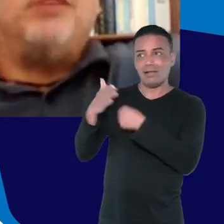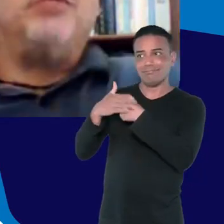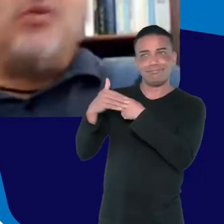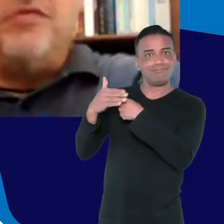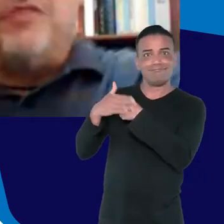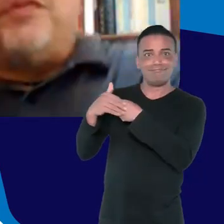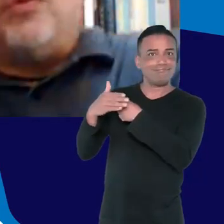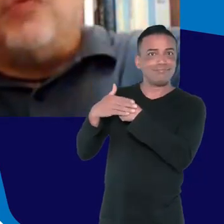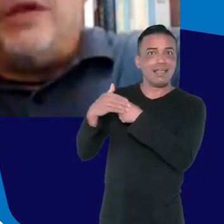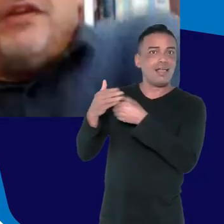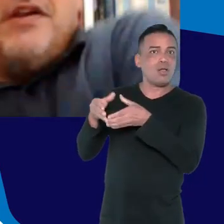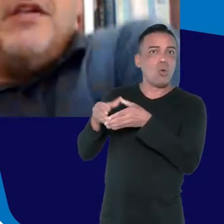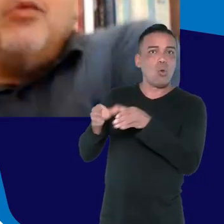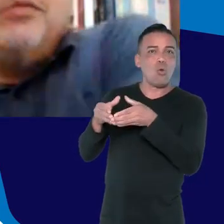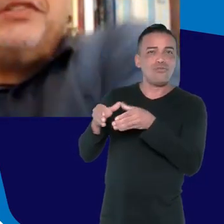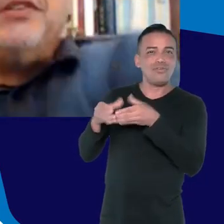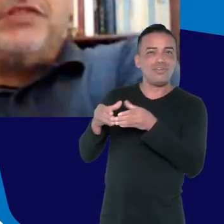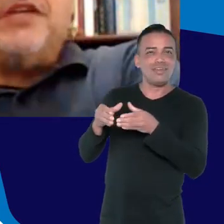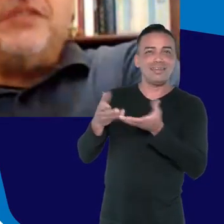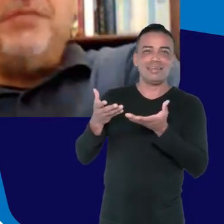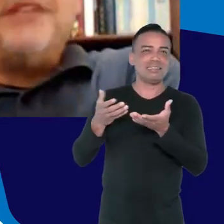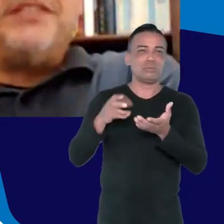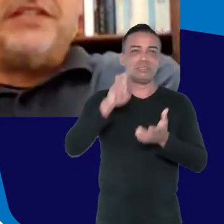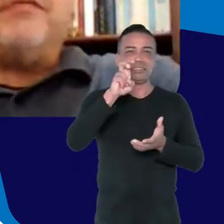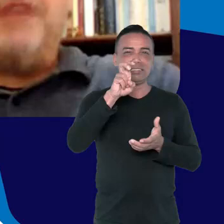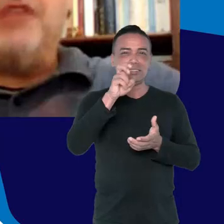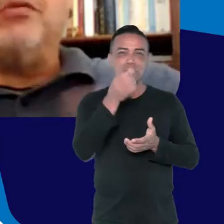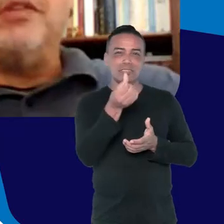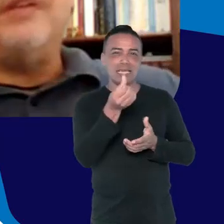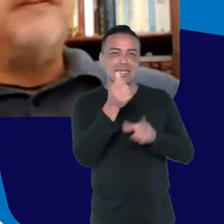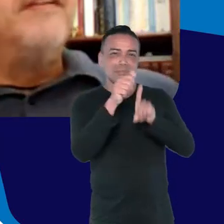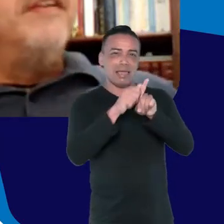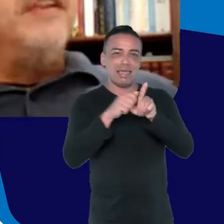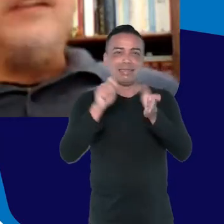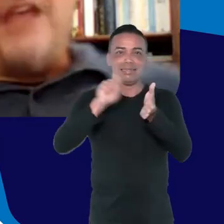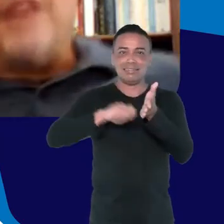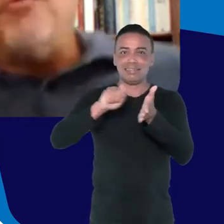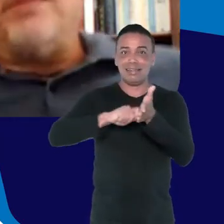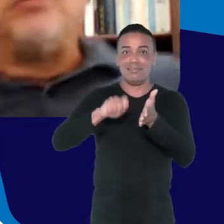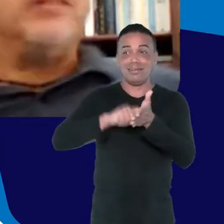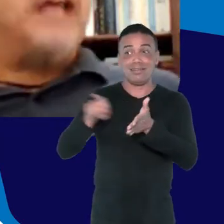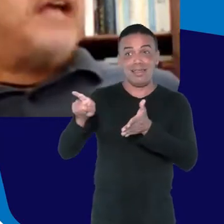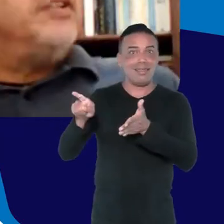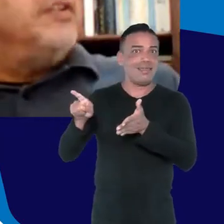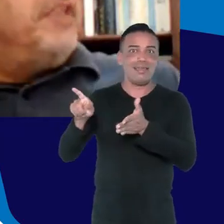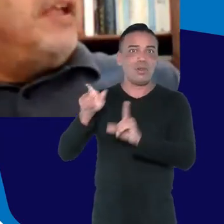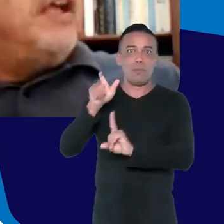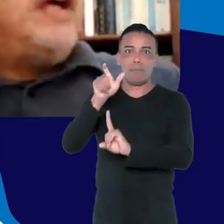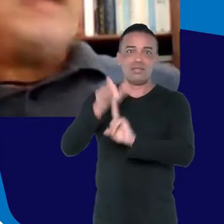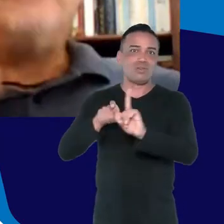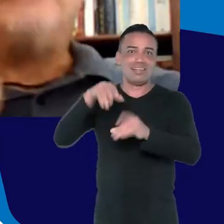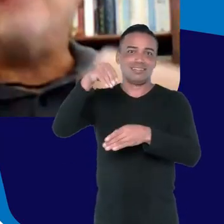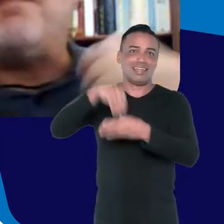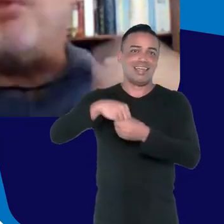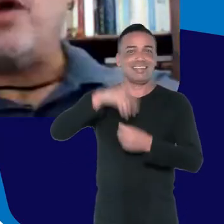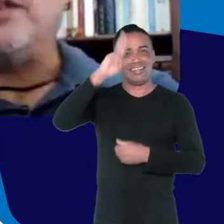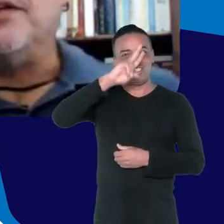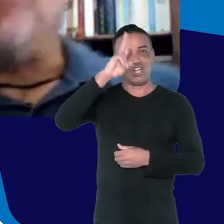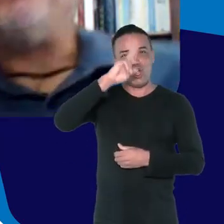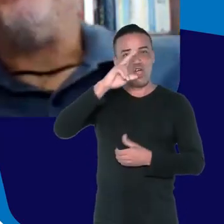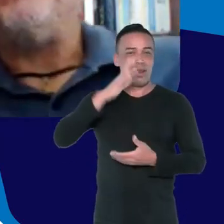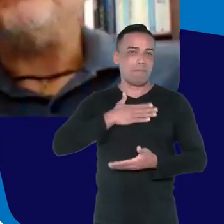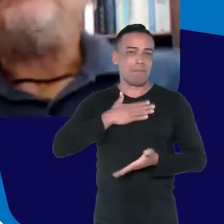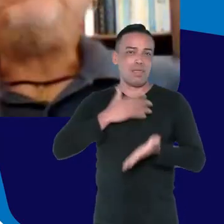ele, porque eu tinha convivido com ele ali uns 5, 6 meses escrevendo, né? Ele era meu personagem. Aí ele estava na